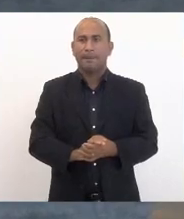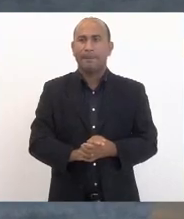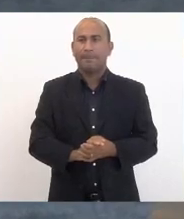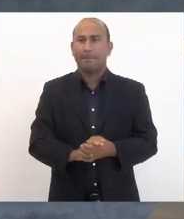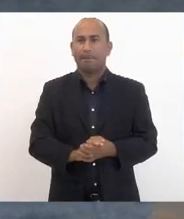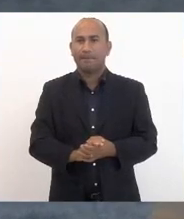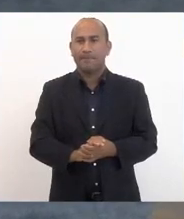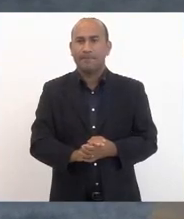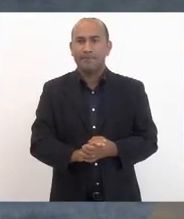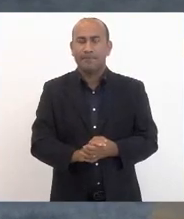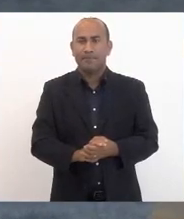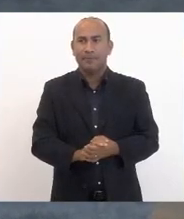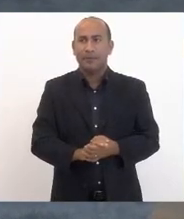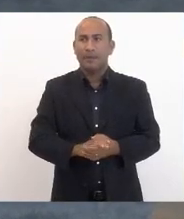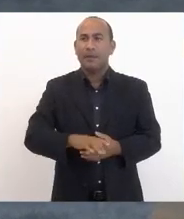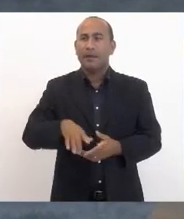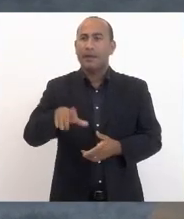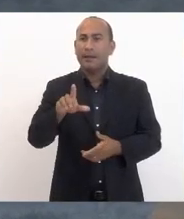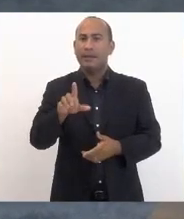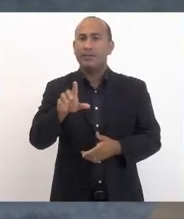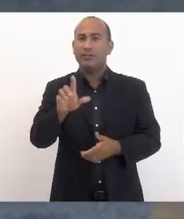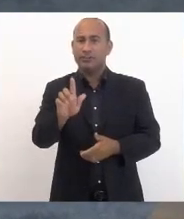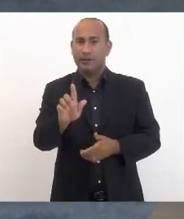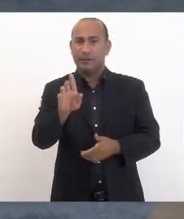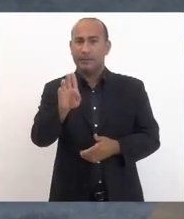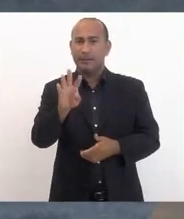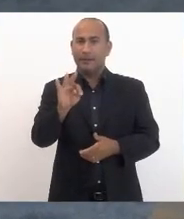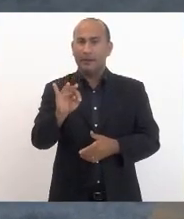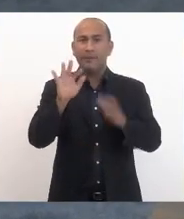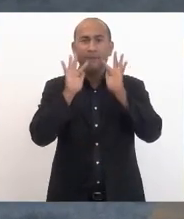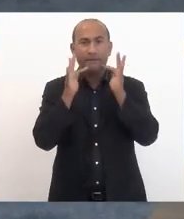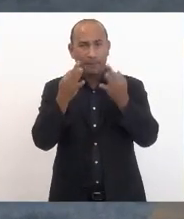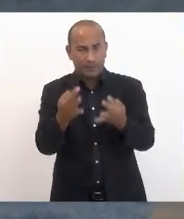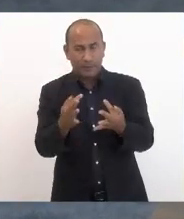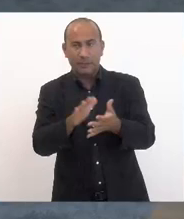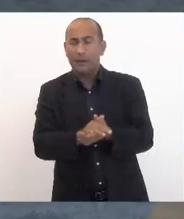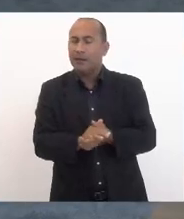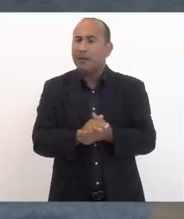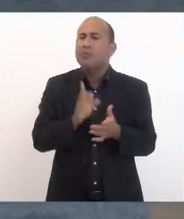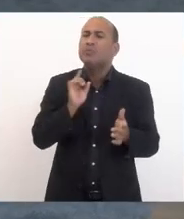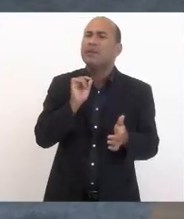LGBTIs, Rio sem LGBTfobia. E por que esse projeto é importante?